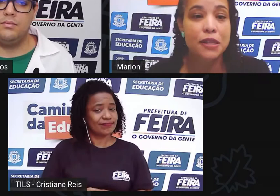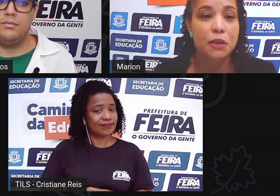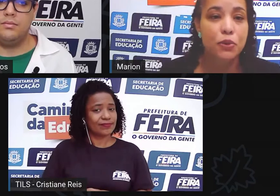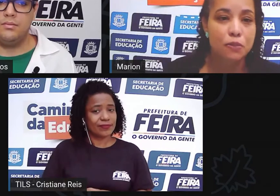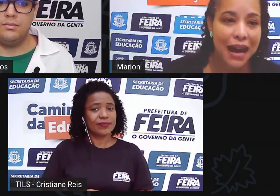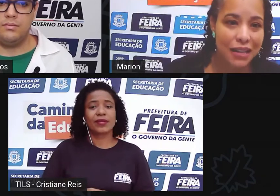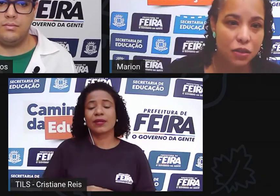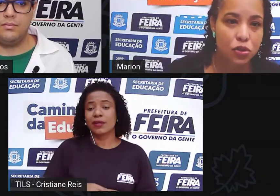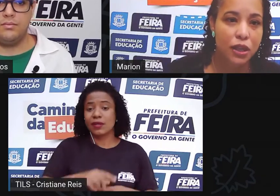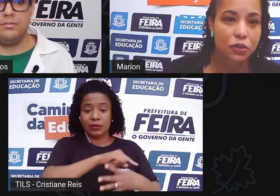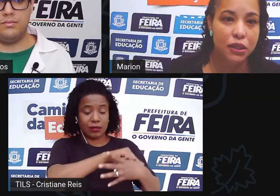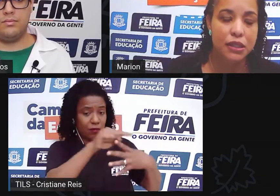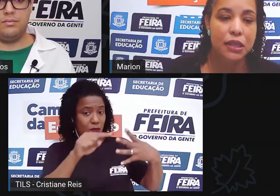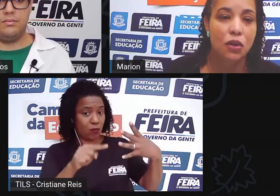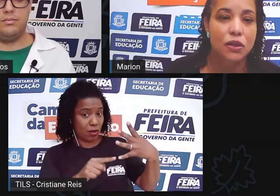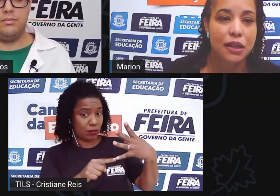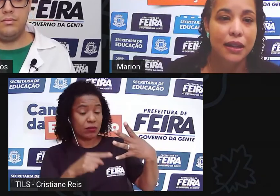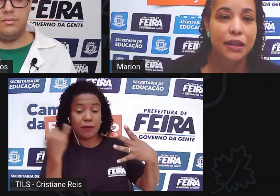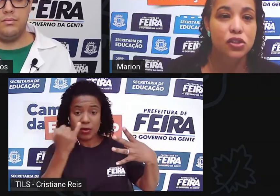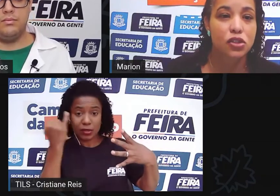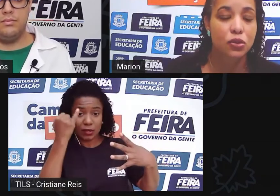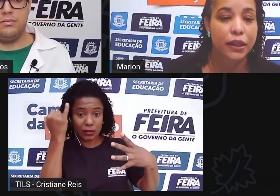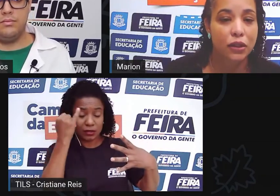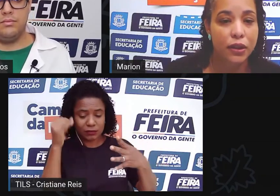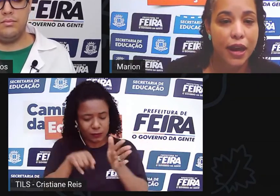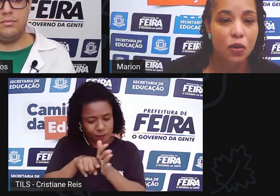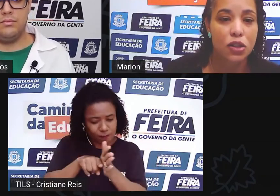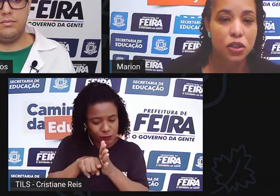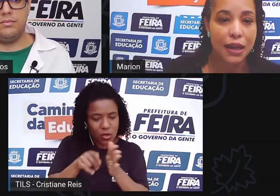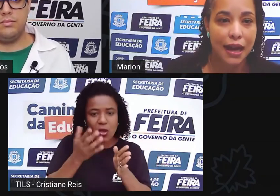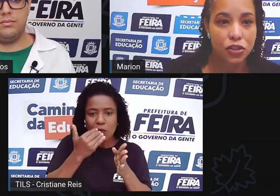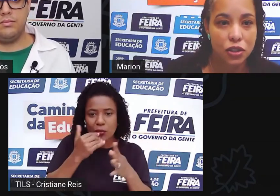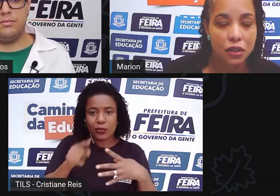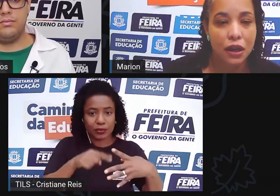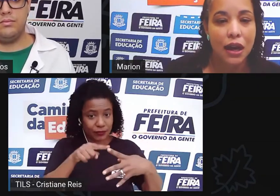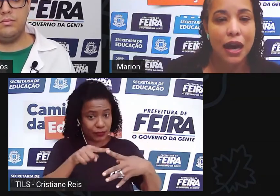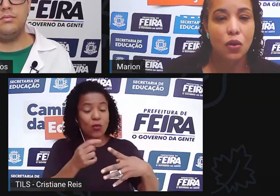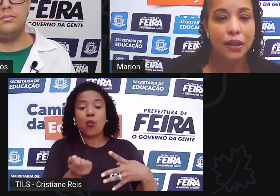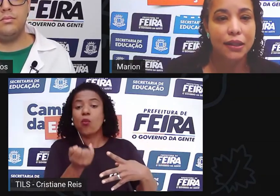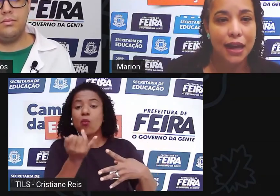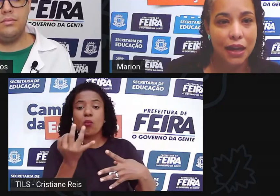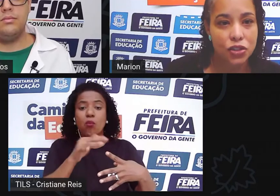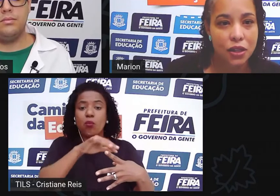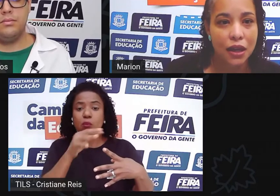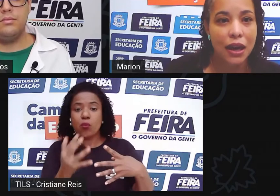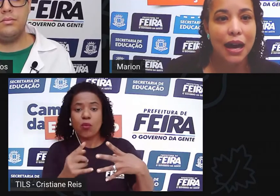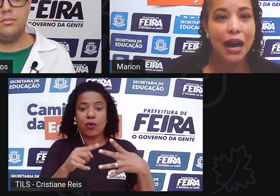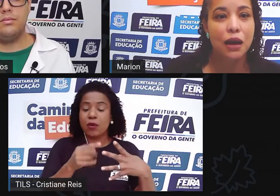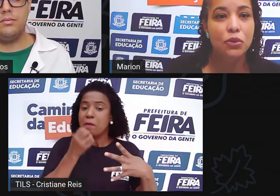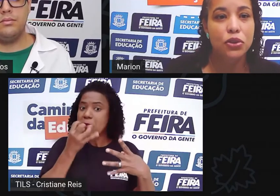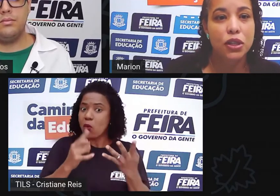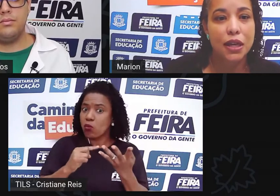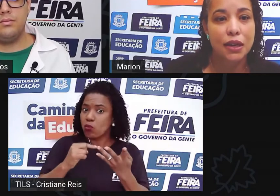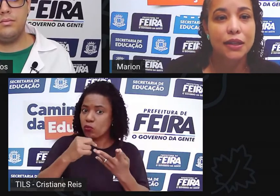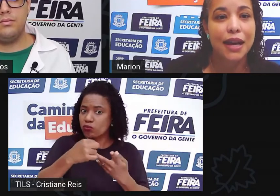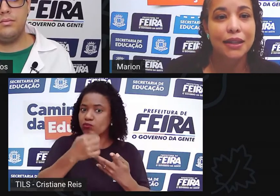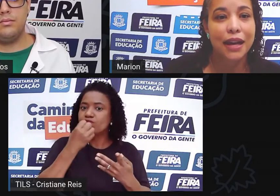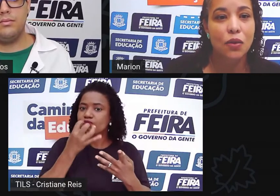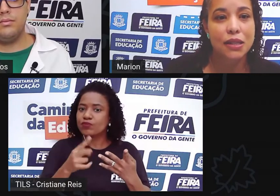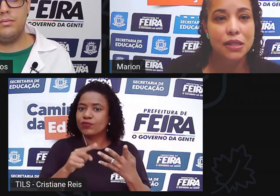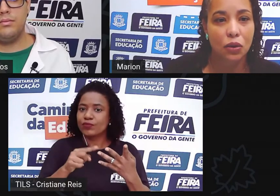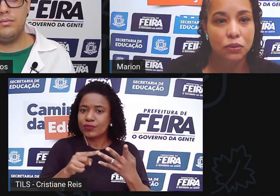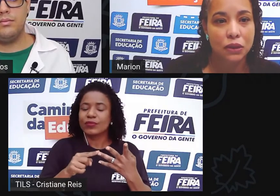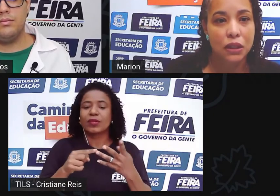quatro princípios básicos da nutrição que é a lei de Scudero, que é a quantidade, a qualidade, a harmonia e